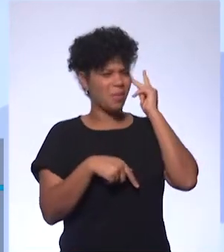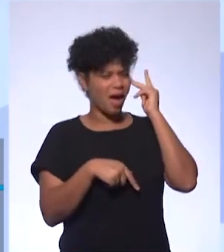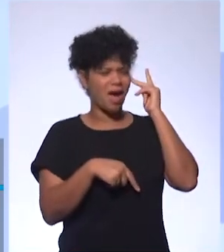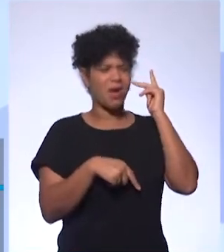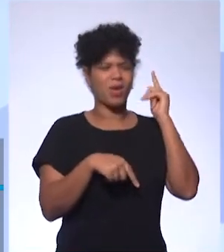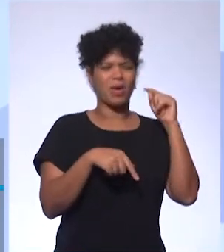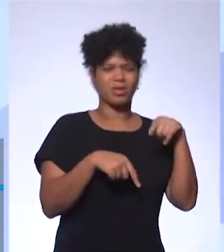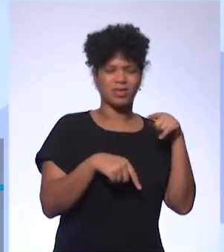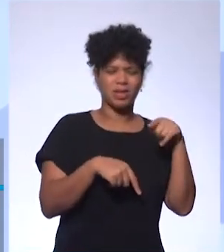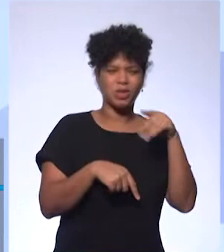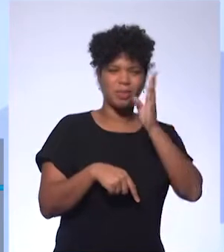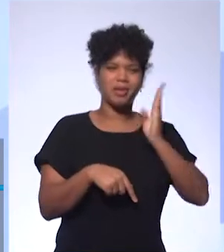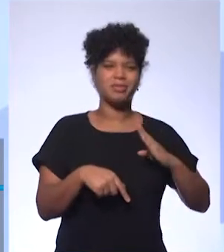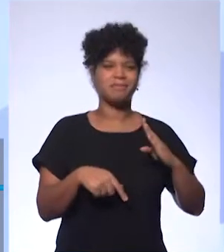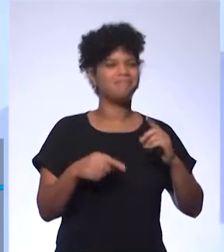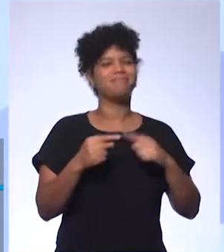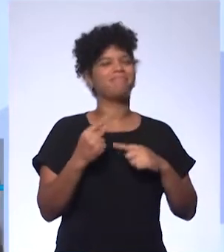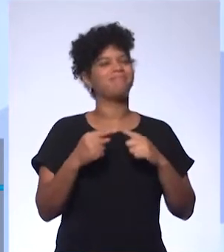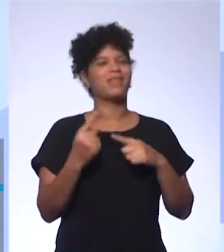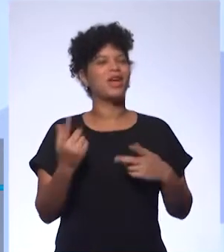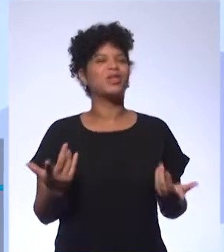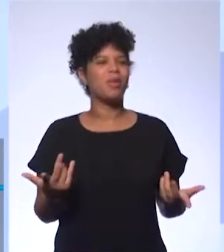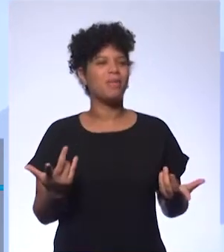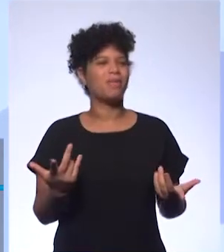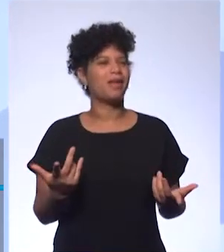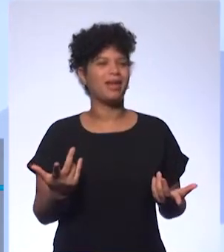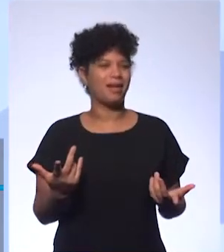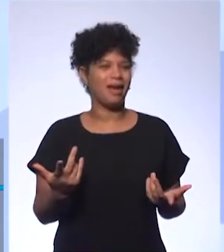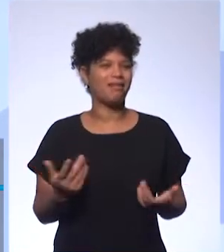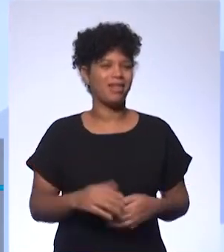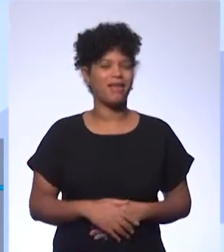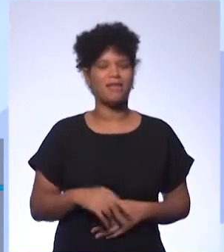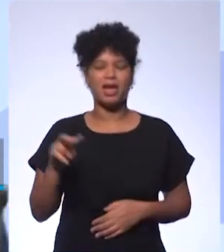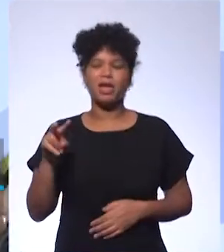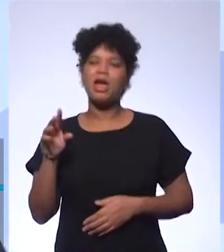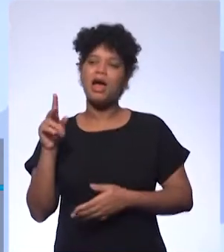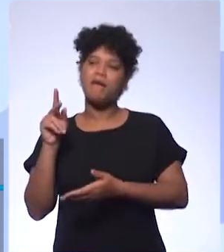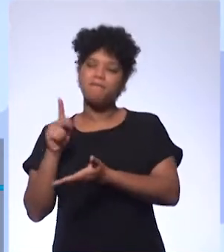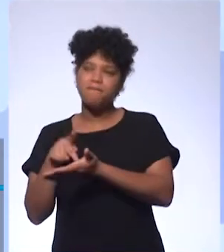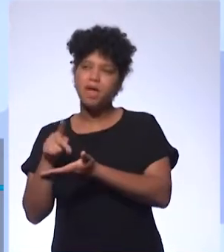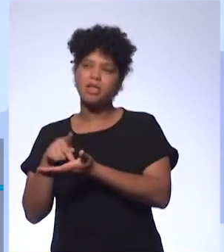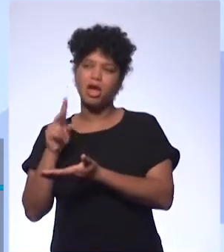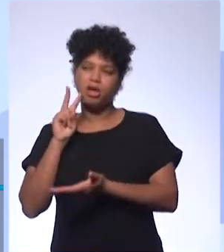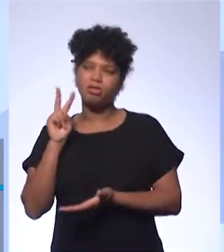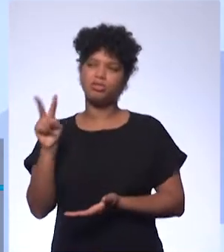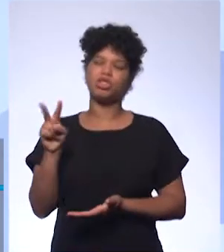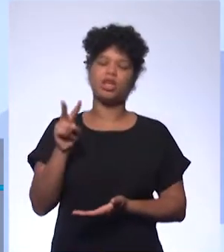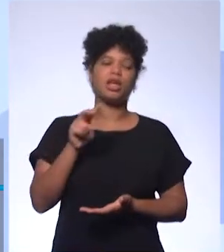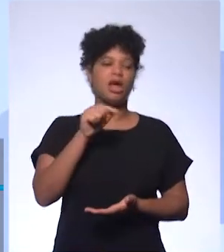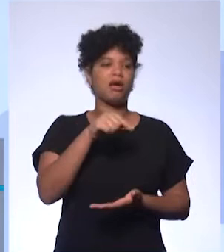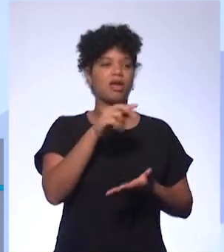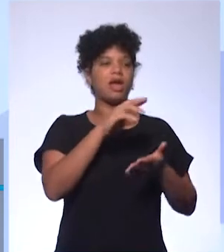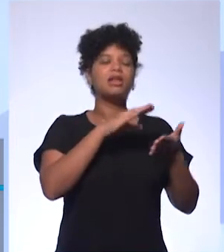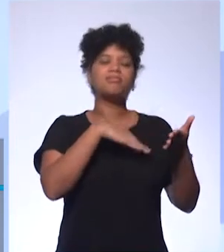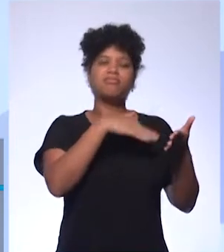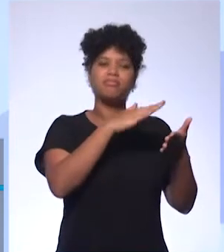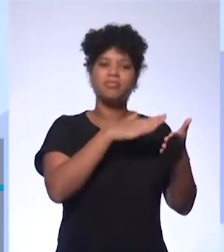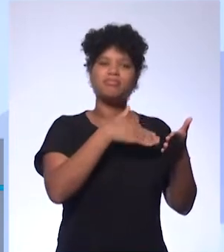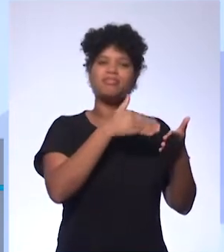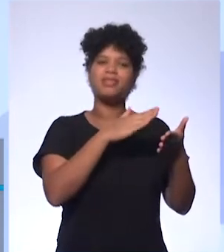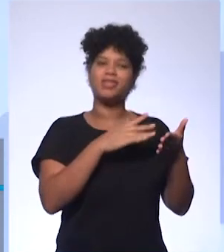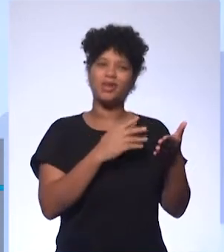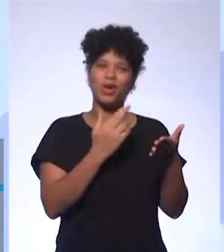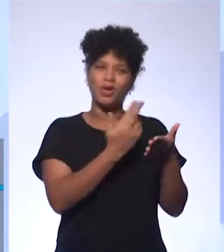né? Então, aí você via um total descompasso entre a realidade e, né, essa questão imagética. Então,